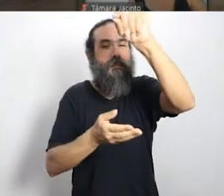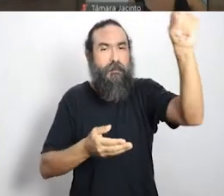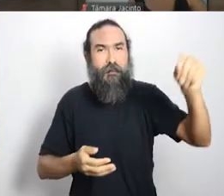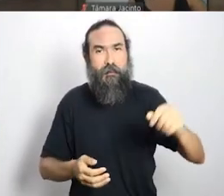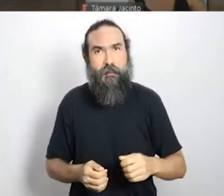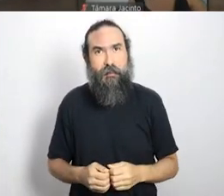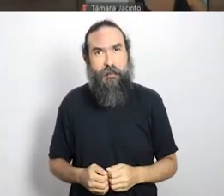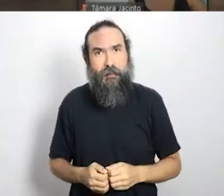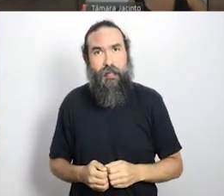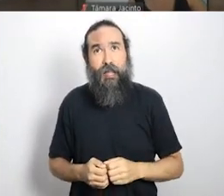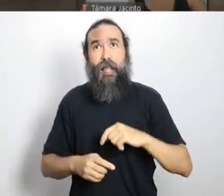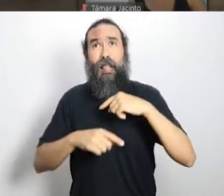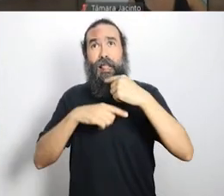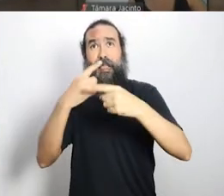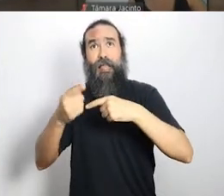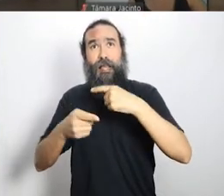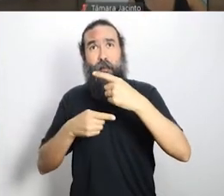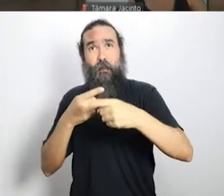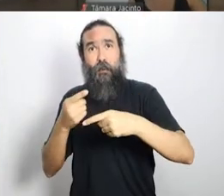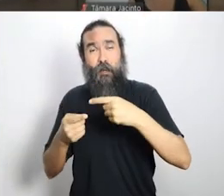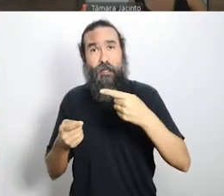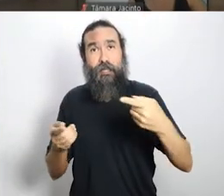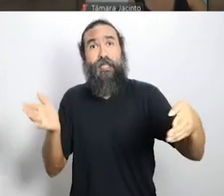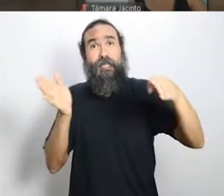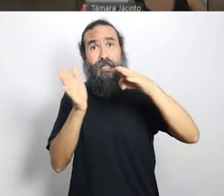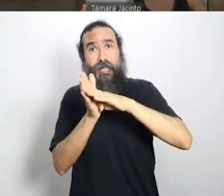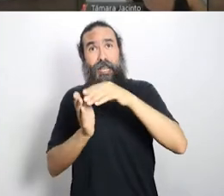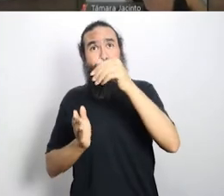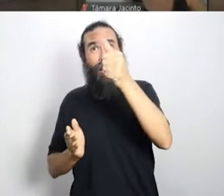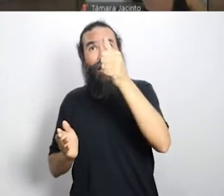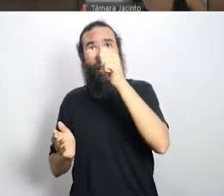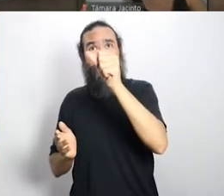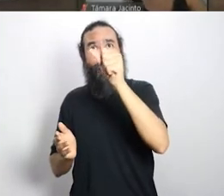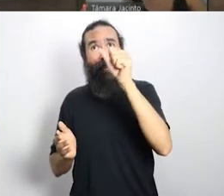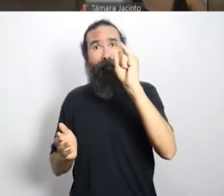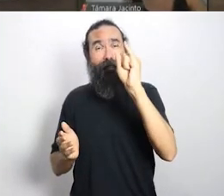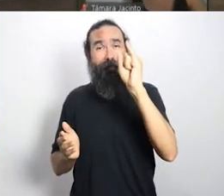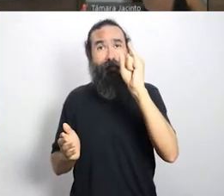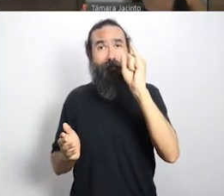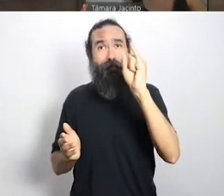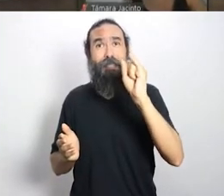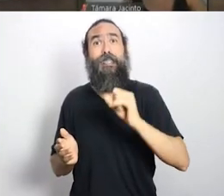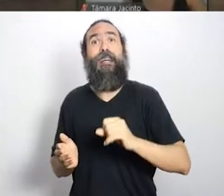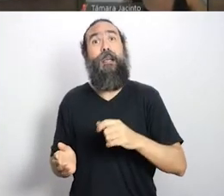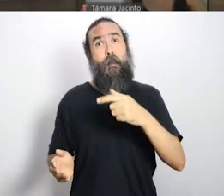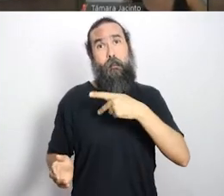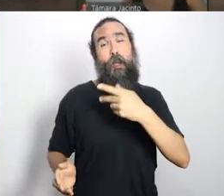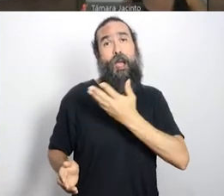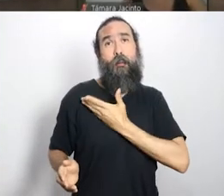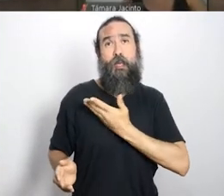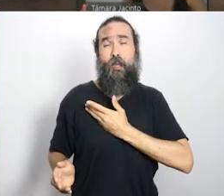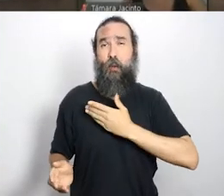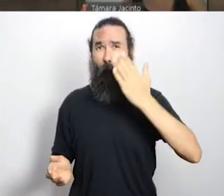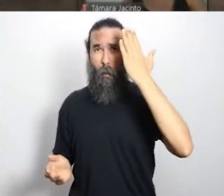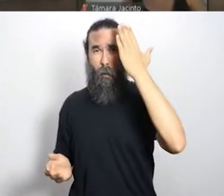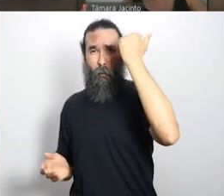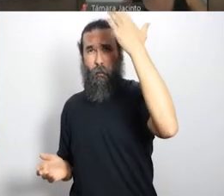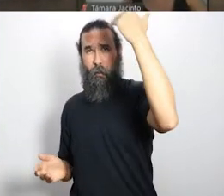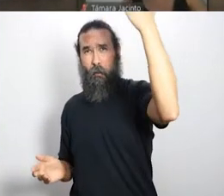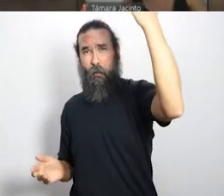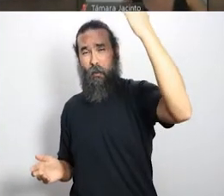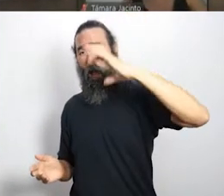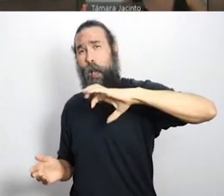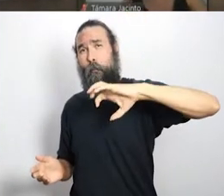Depois vem a Cisca, Listo, Canguilarino meu, campeão e bom de fala,